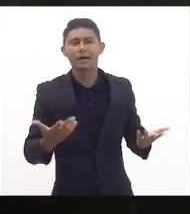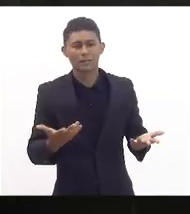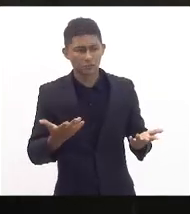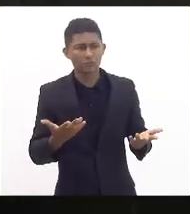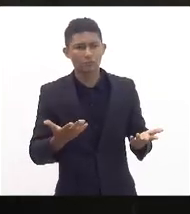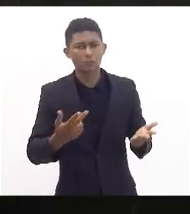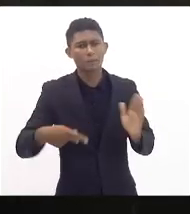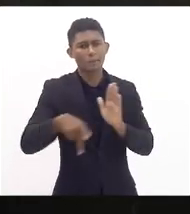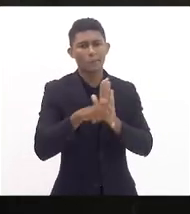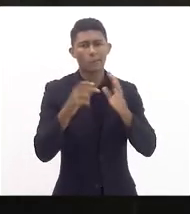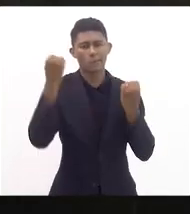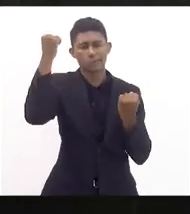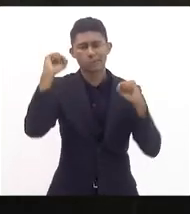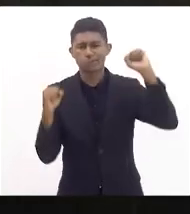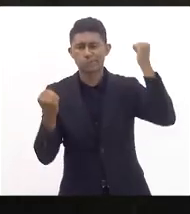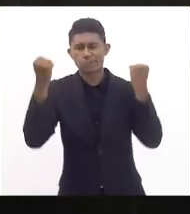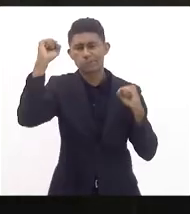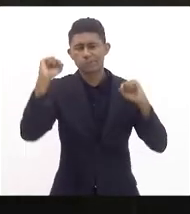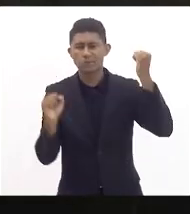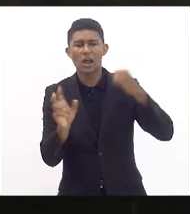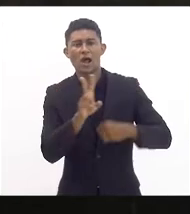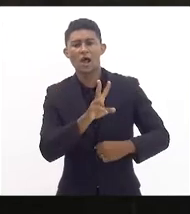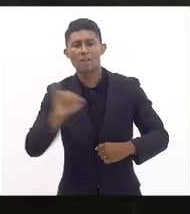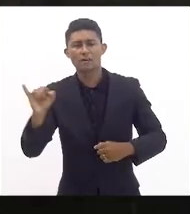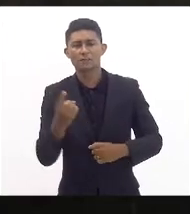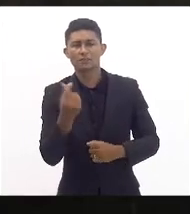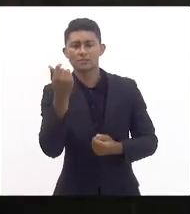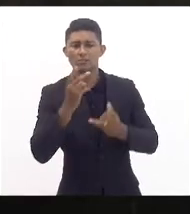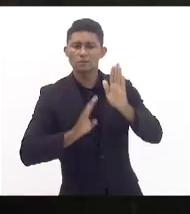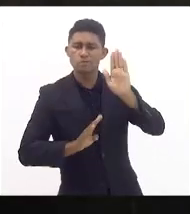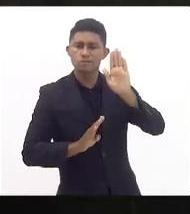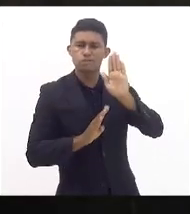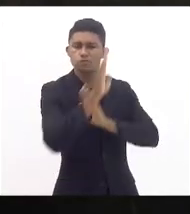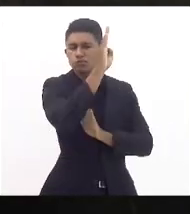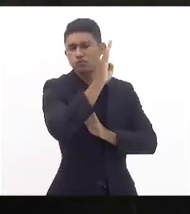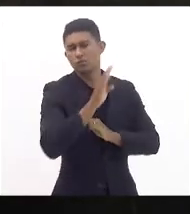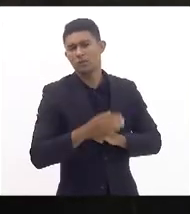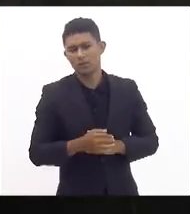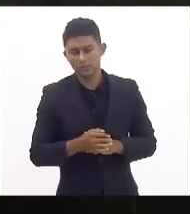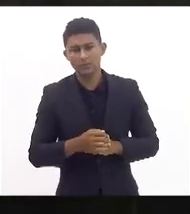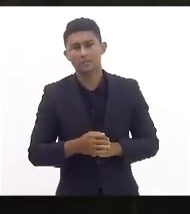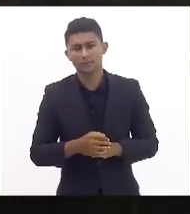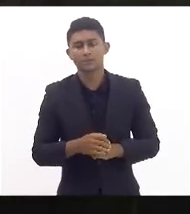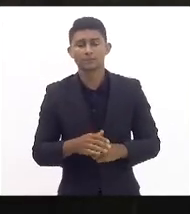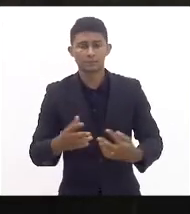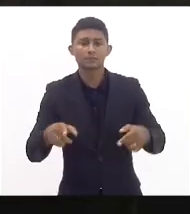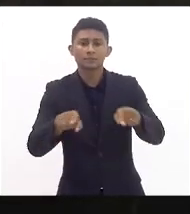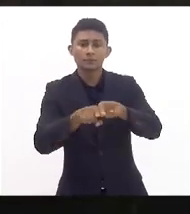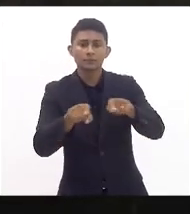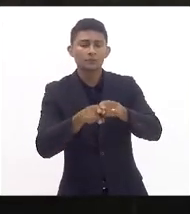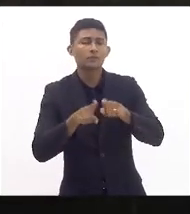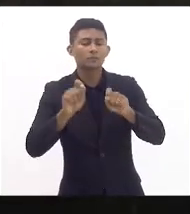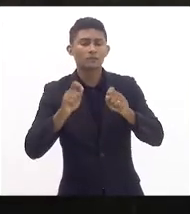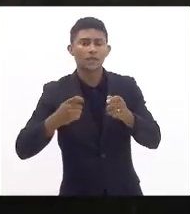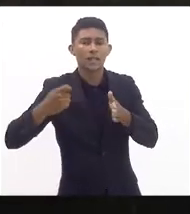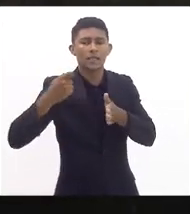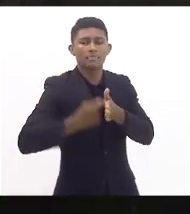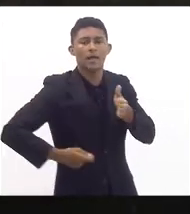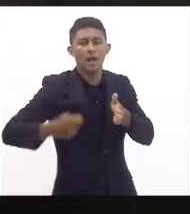irão subir os seus preços, e reajustou também a tarifa do